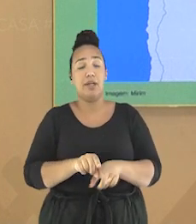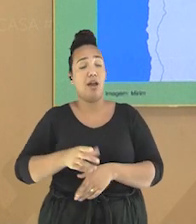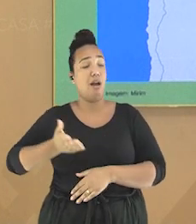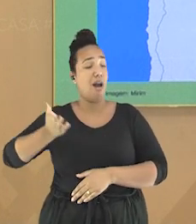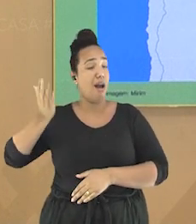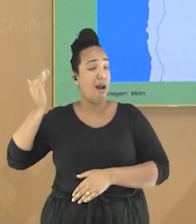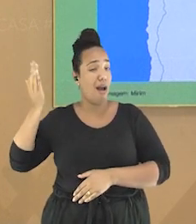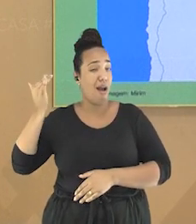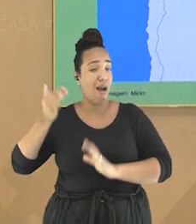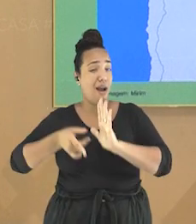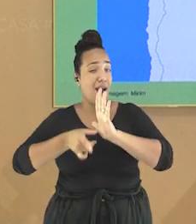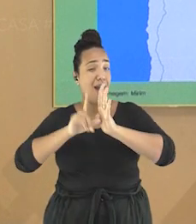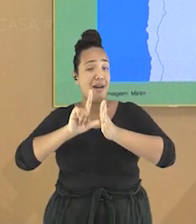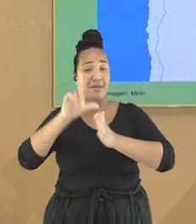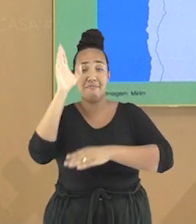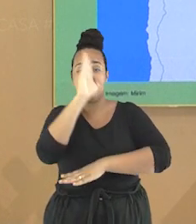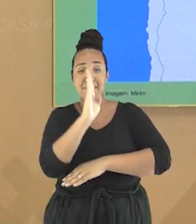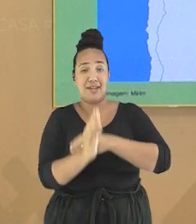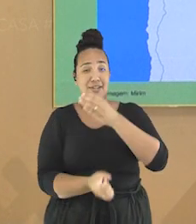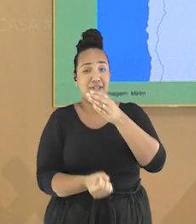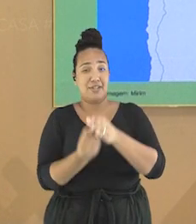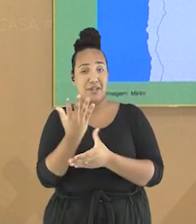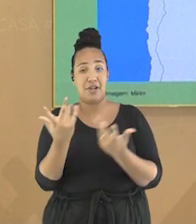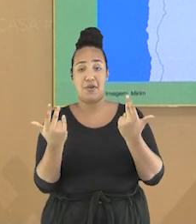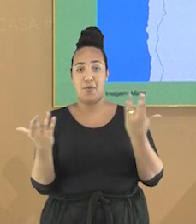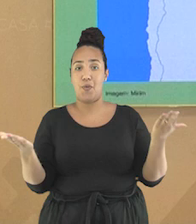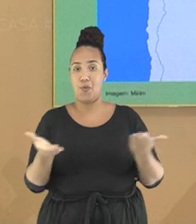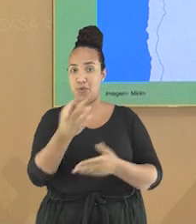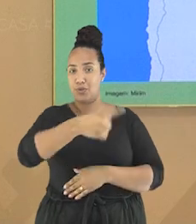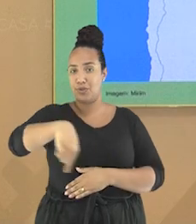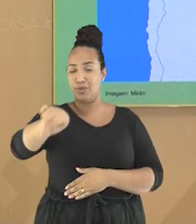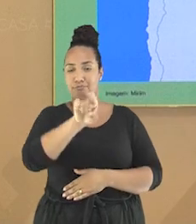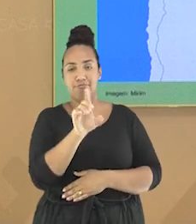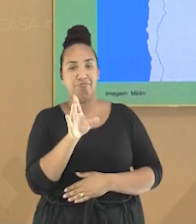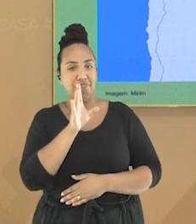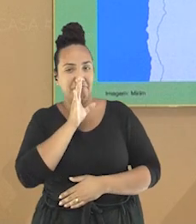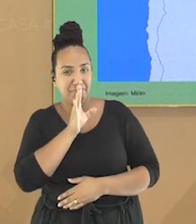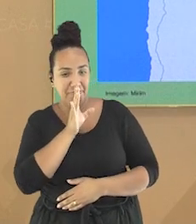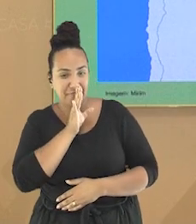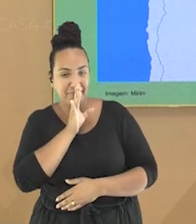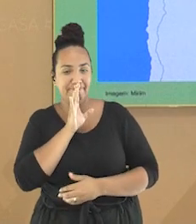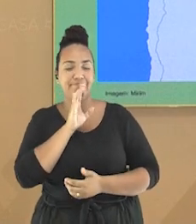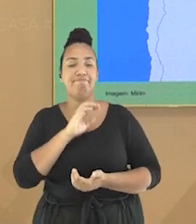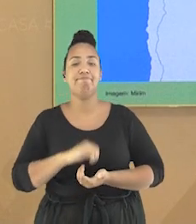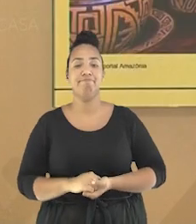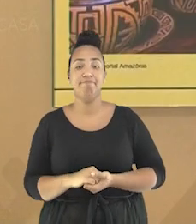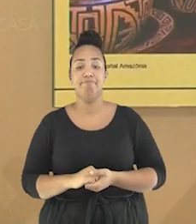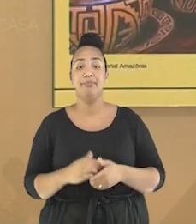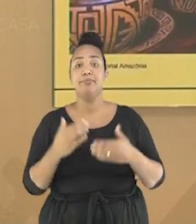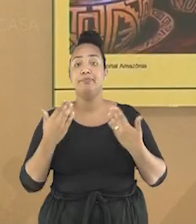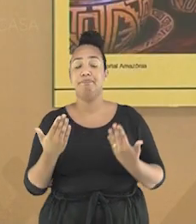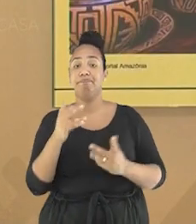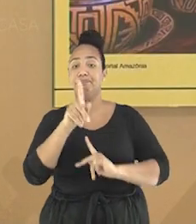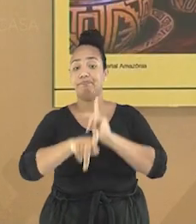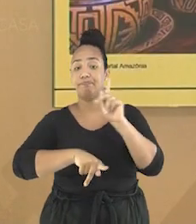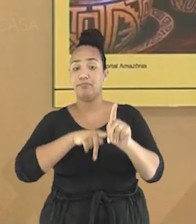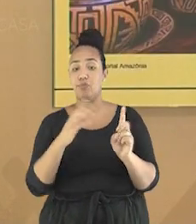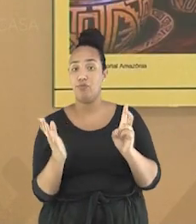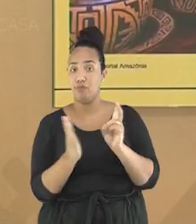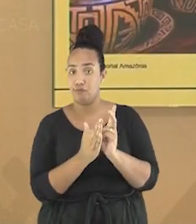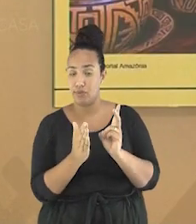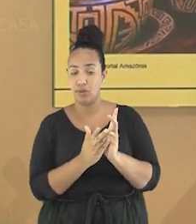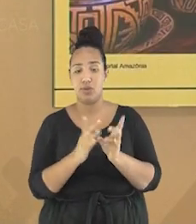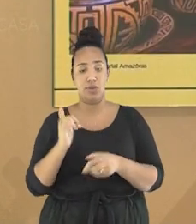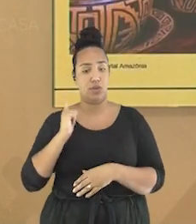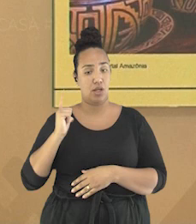existir o Brasil que nós conhecemos hoje, esse território brasileiro. Os povos indígenas, além de